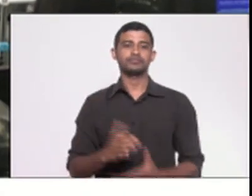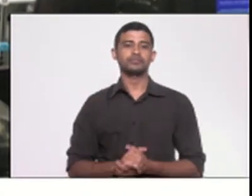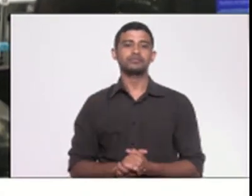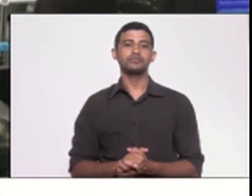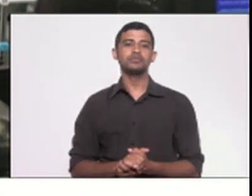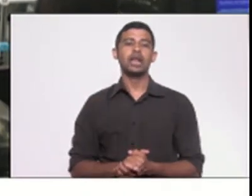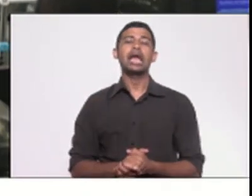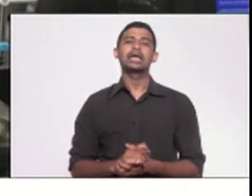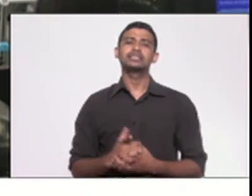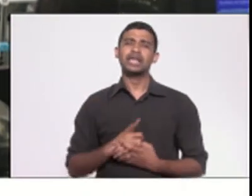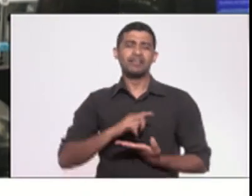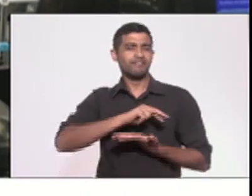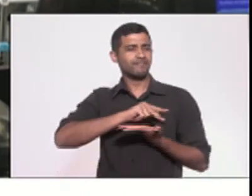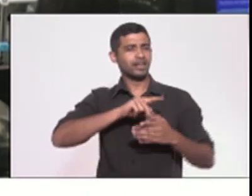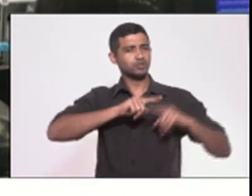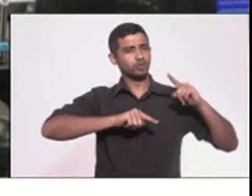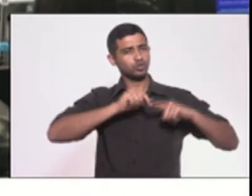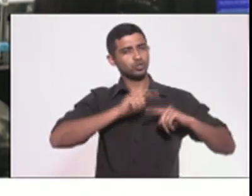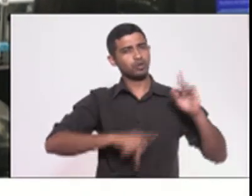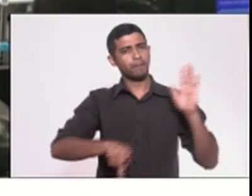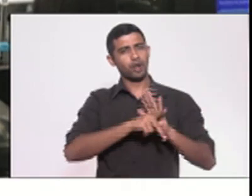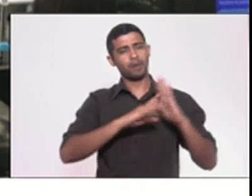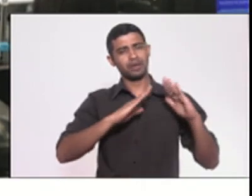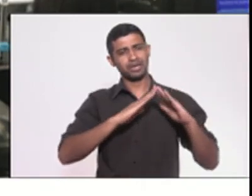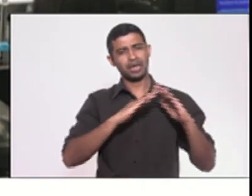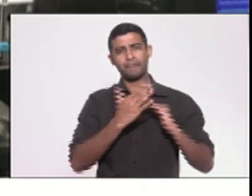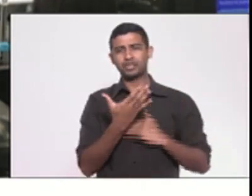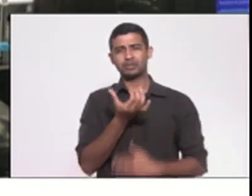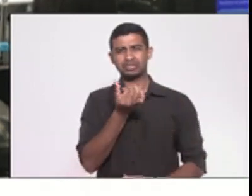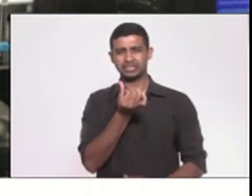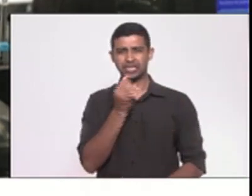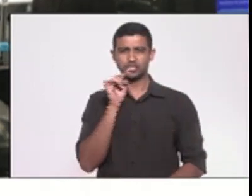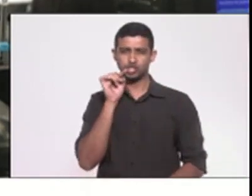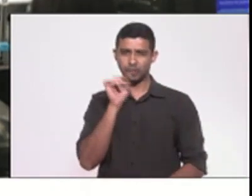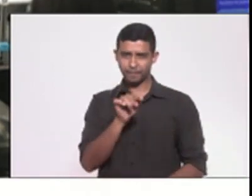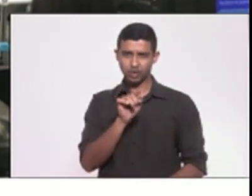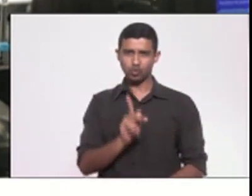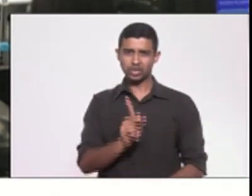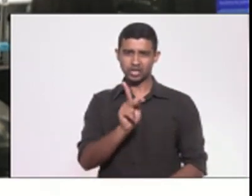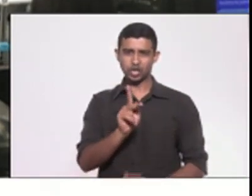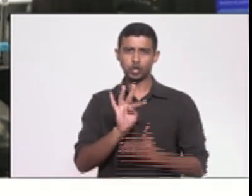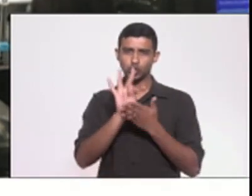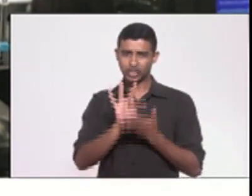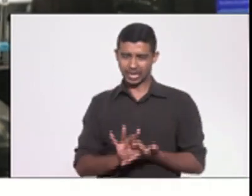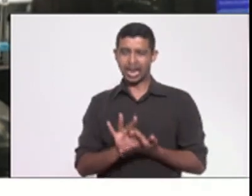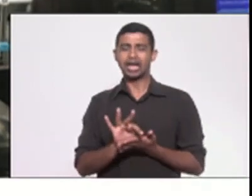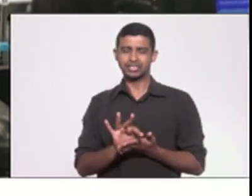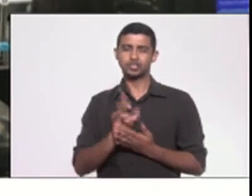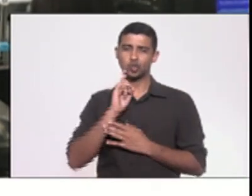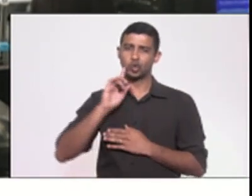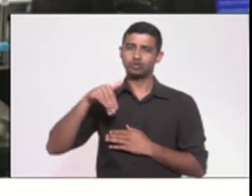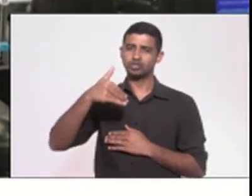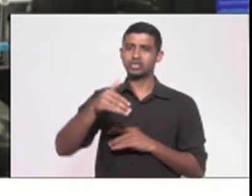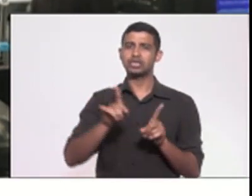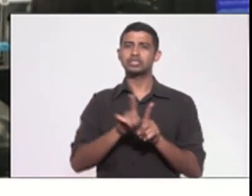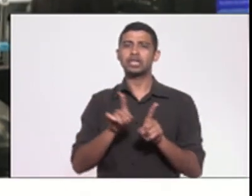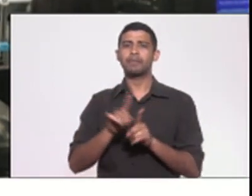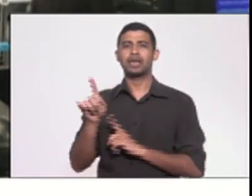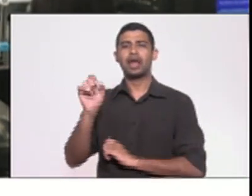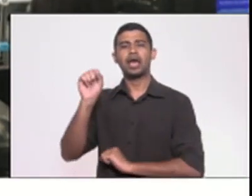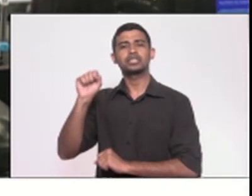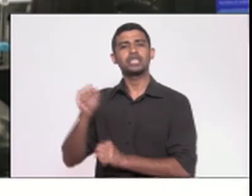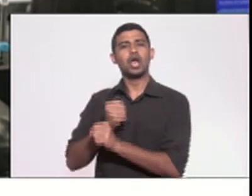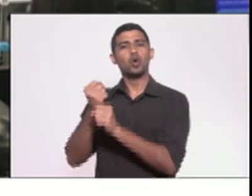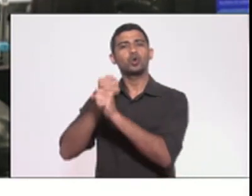resíduos domiciliares em torno de 6.000 toneladas dia, mas considerando mais os resíduos da construção civil,